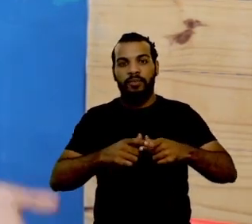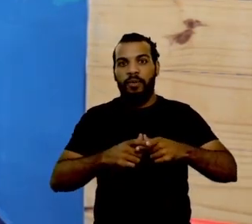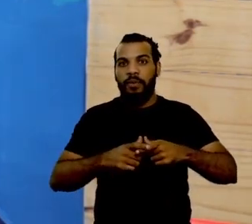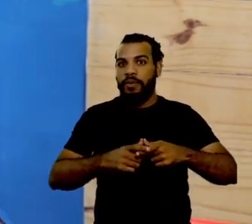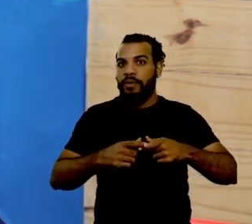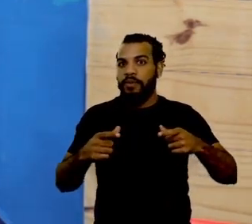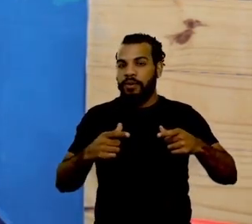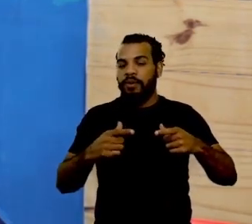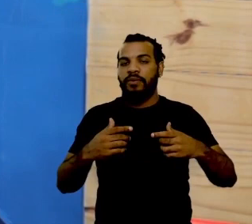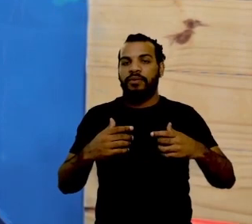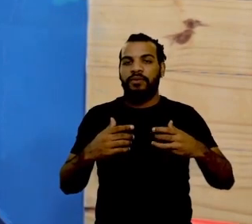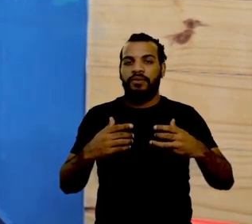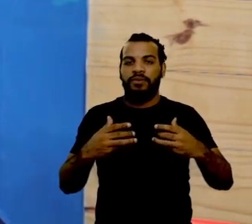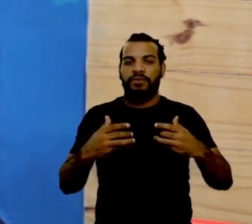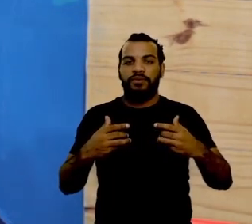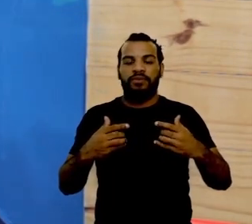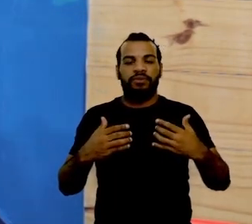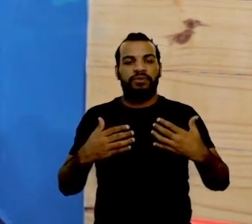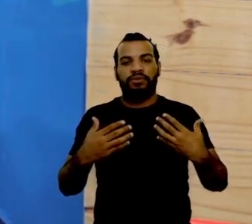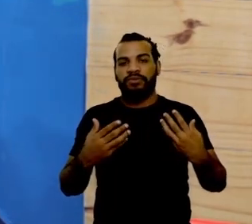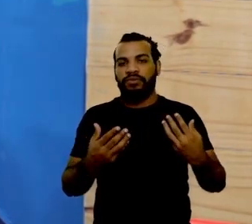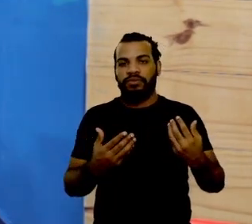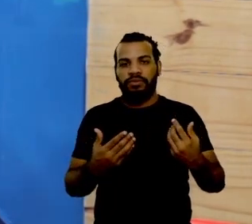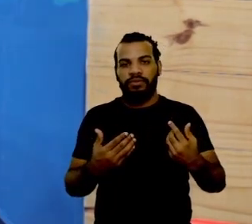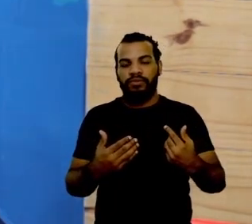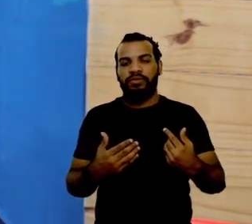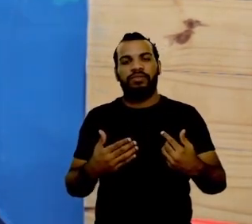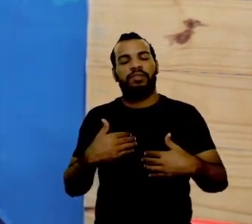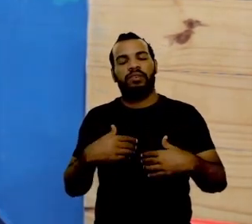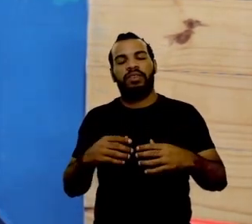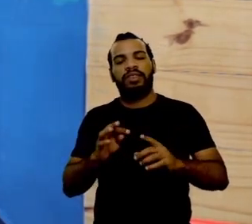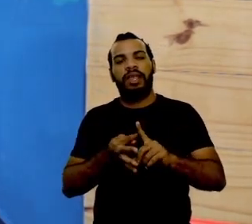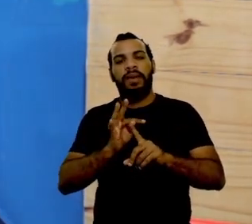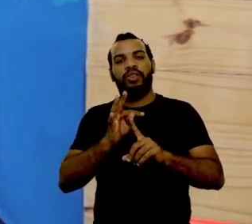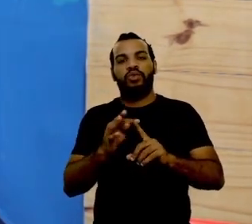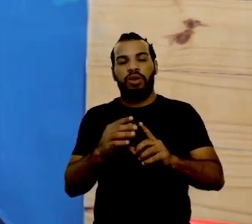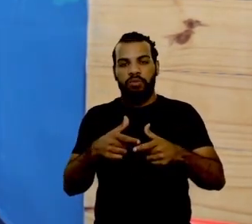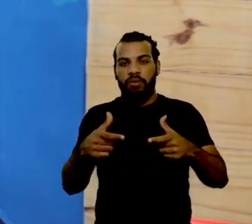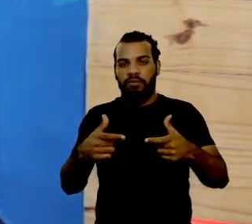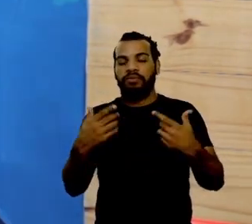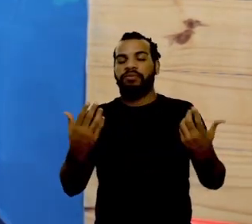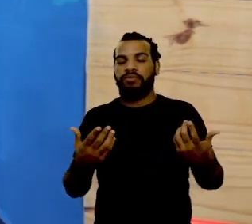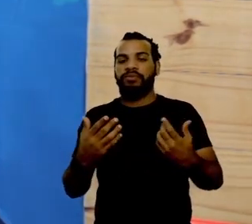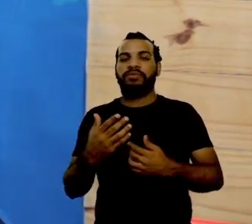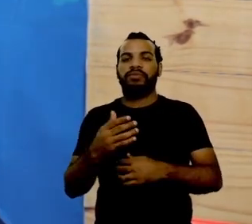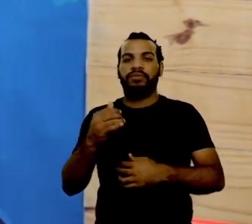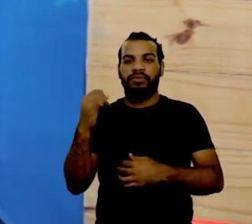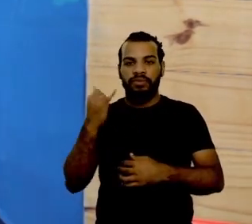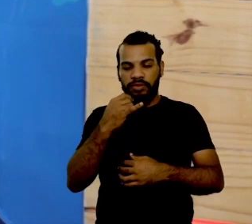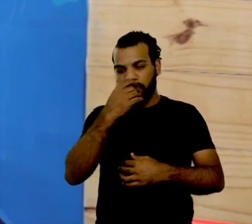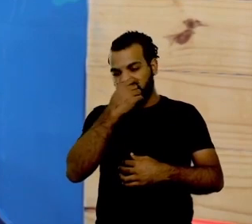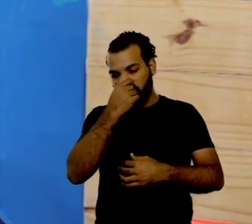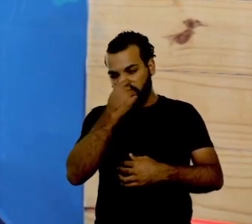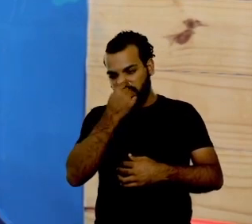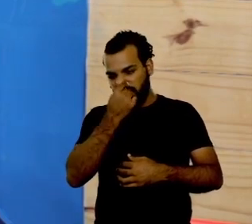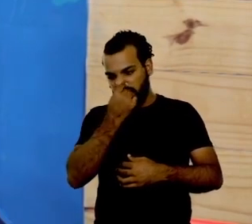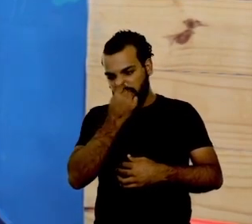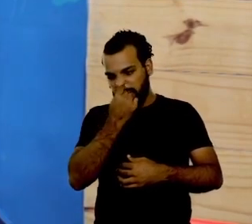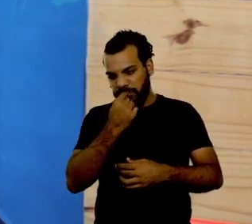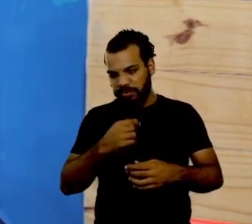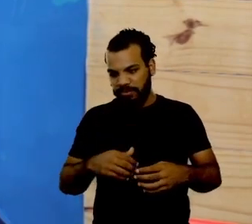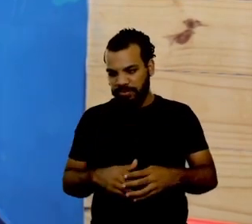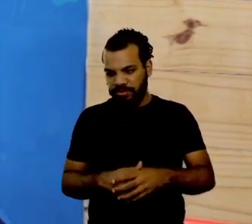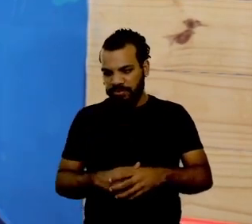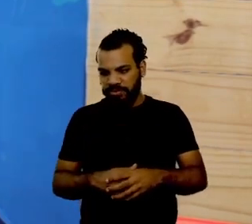do corpo com o aumento de quem? Da temperatura, do calor, da energia que se fornece para um corpo. Vou dar